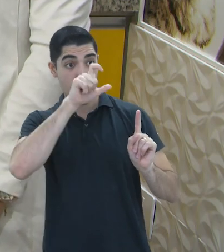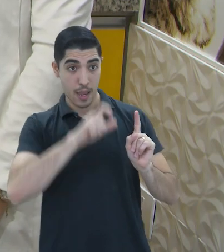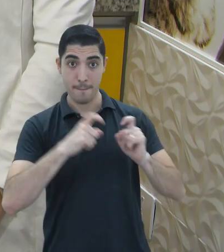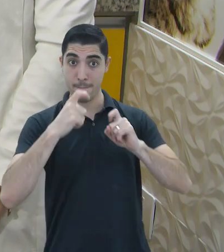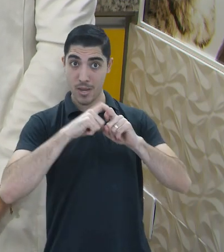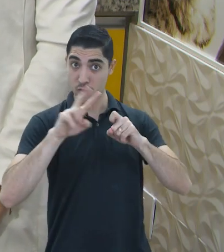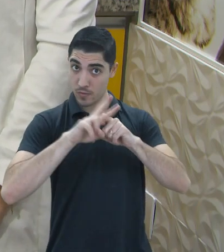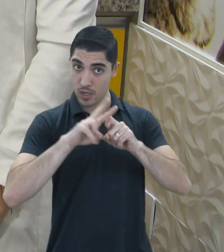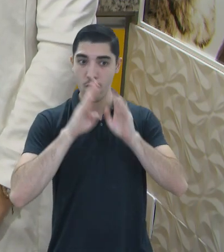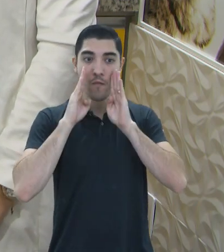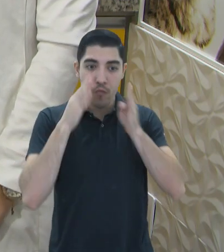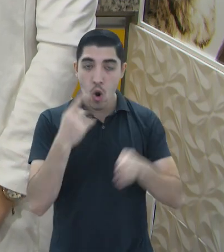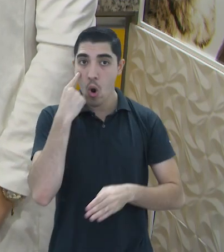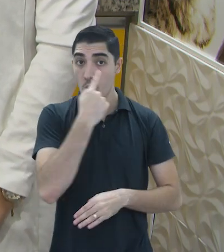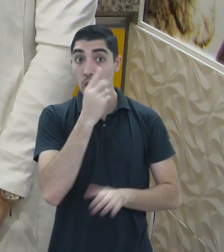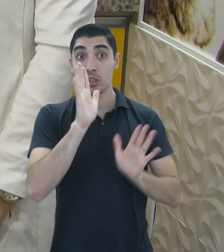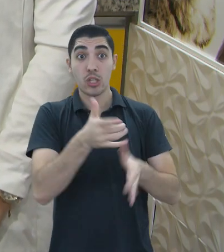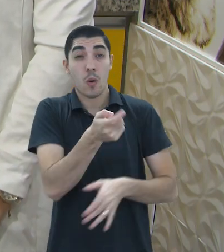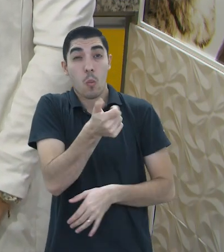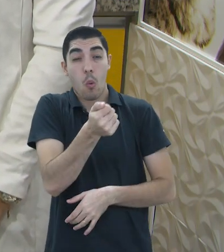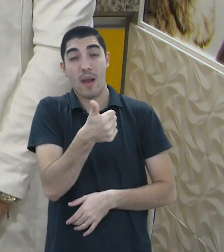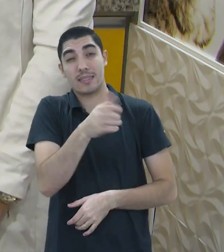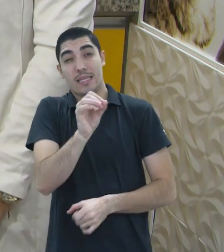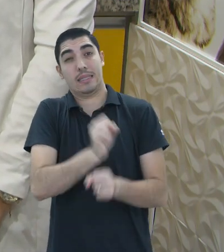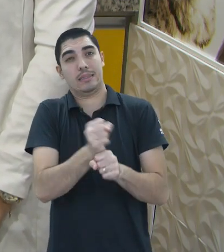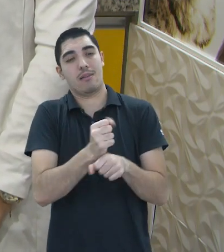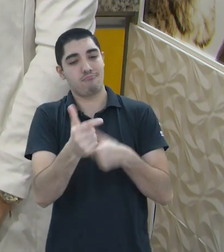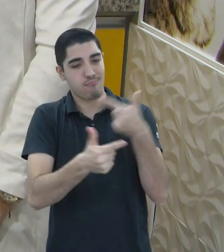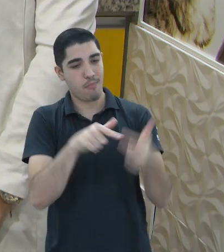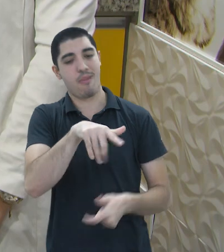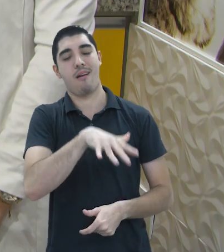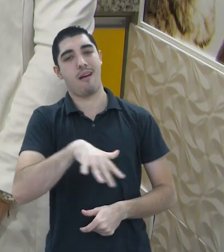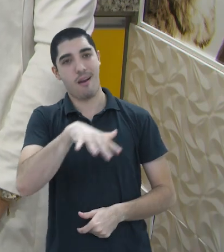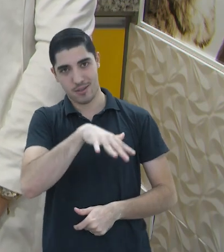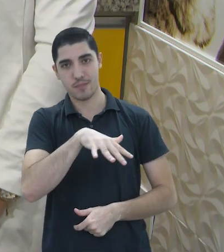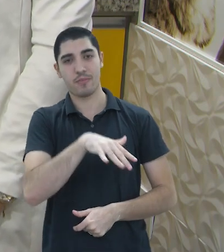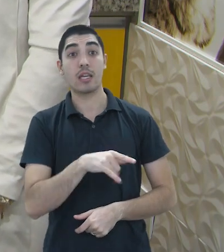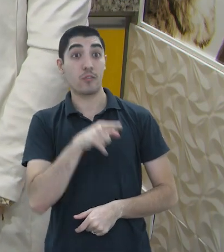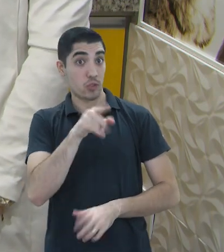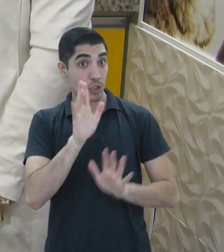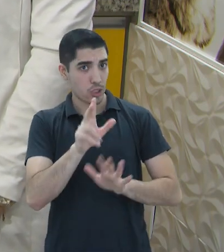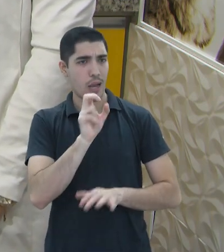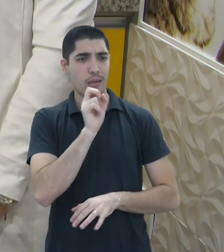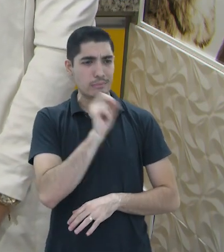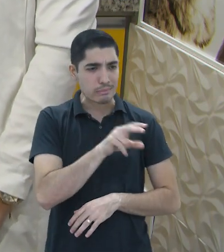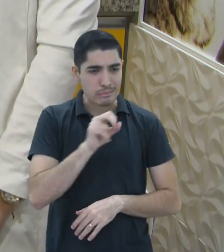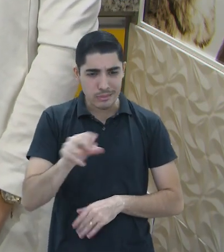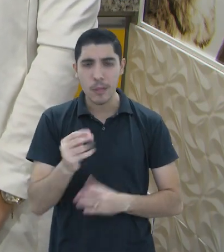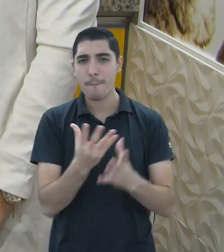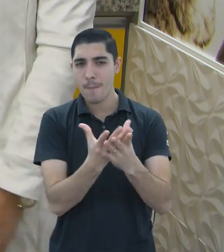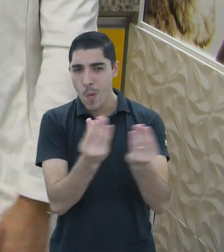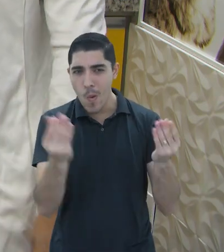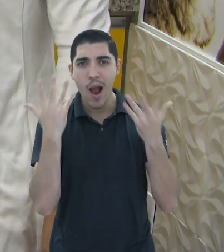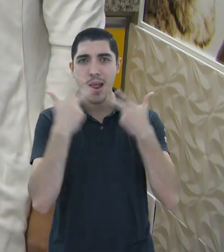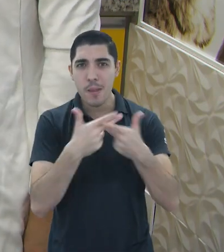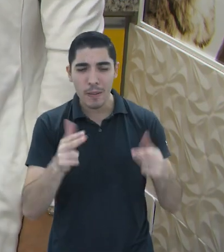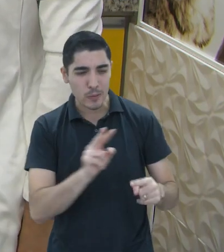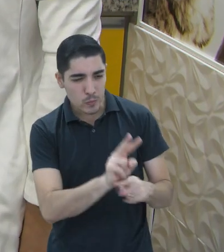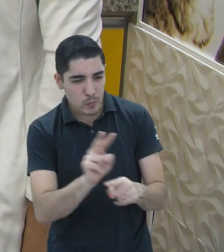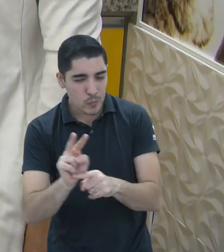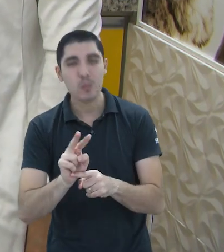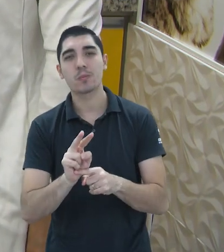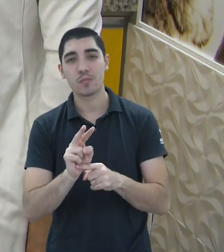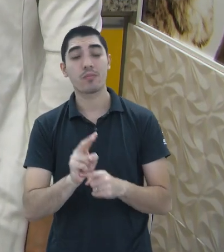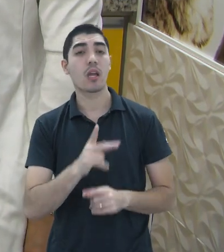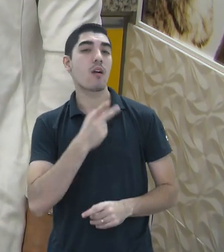em oftalmologia, já trabalha com isso há quase 10 anos, então entende, já viu bastantes casos, né, doutora? A gente acabou de